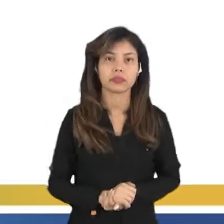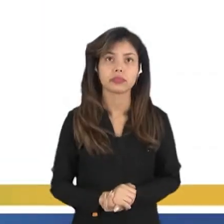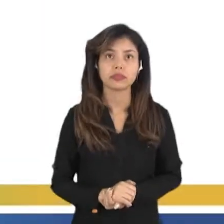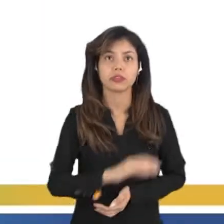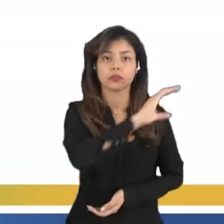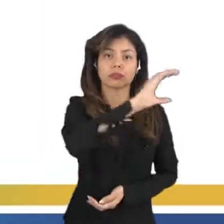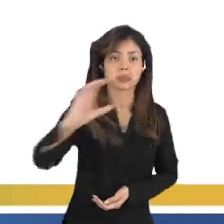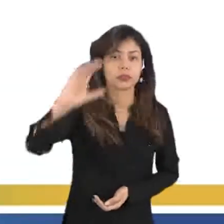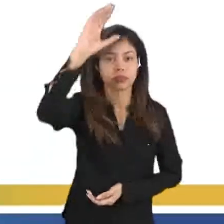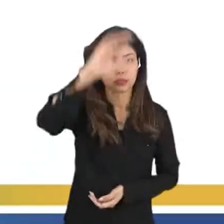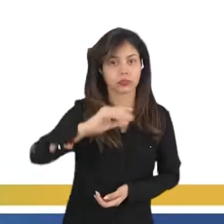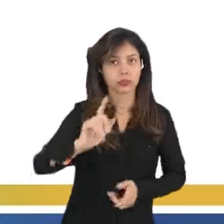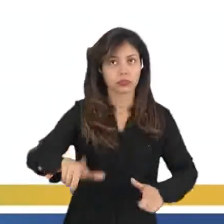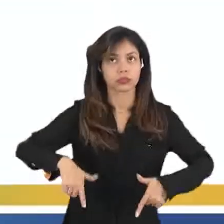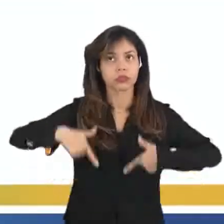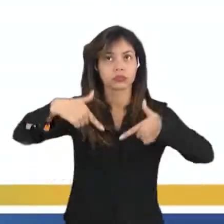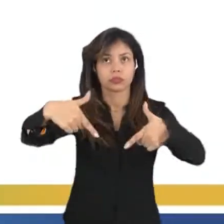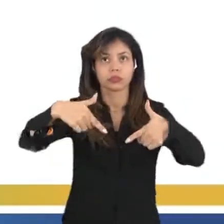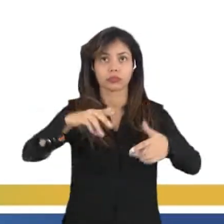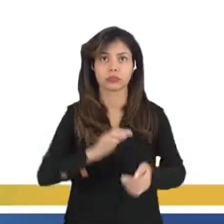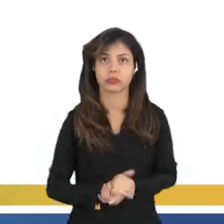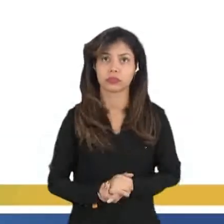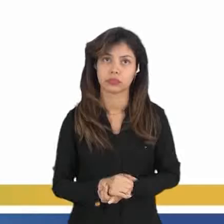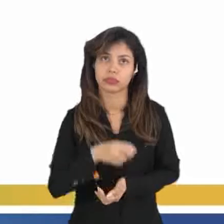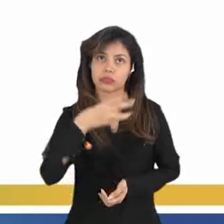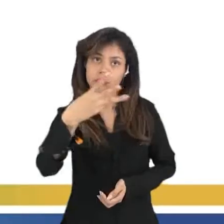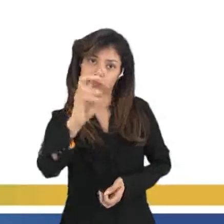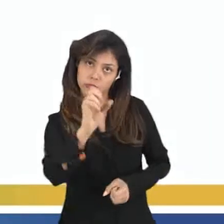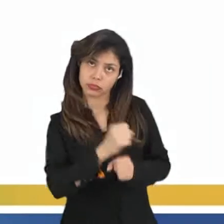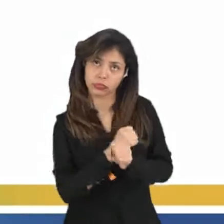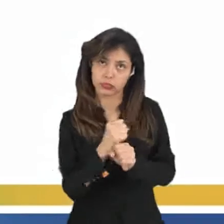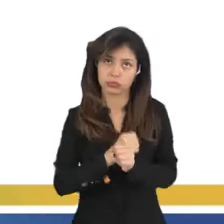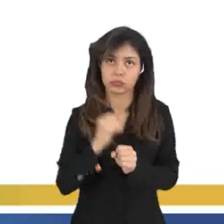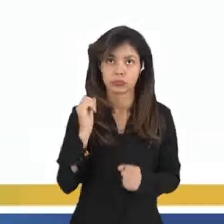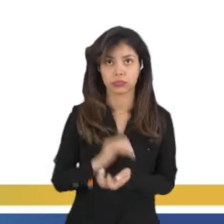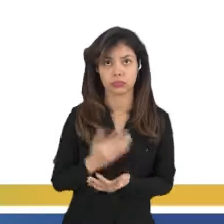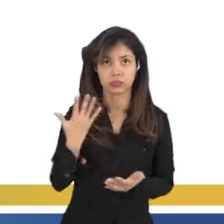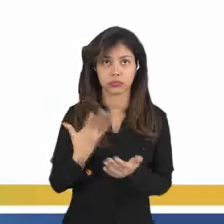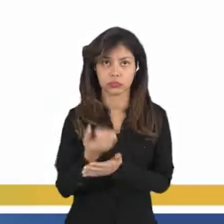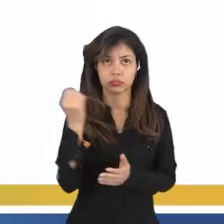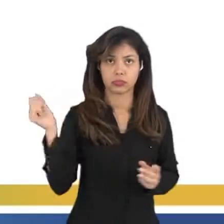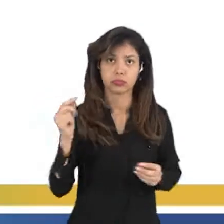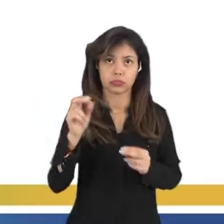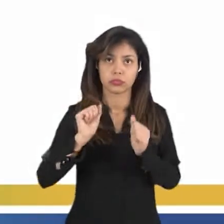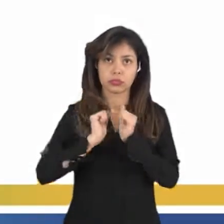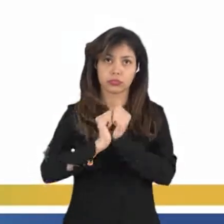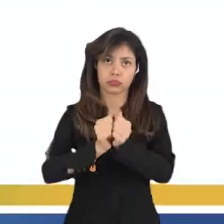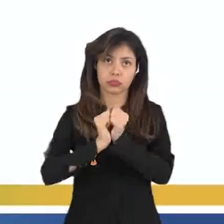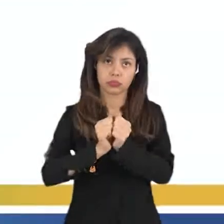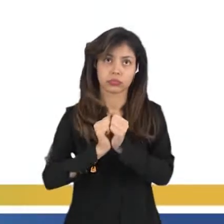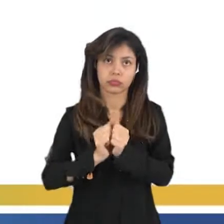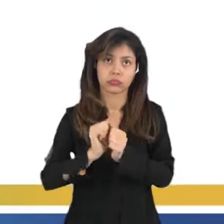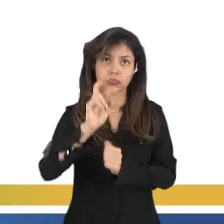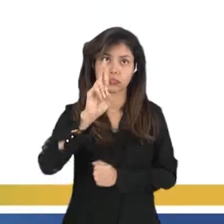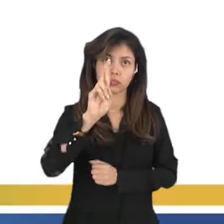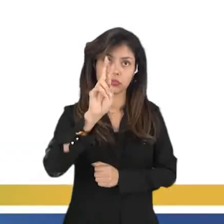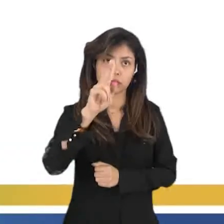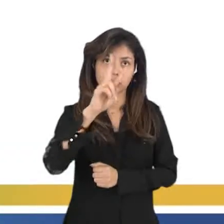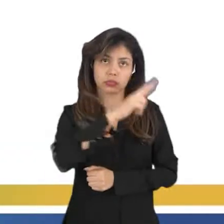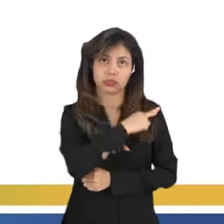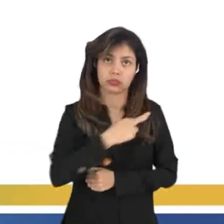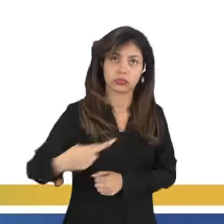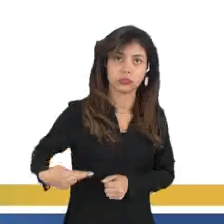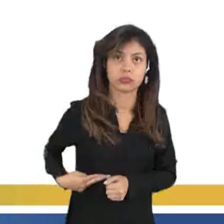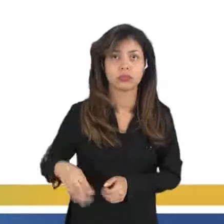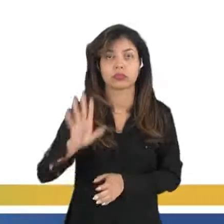os católicos lutam há pelo menos 30 anos em busca da unificação com a República da